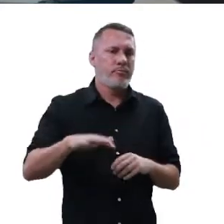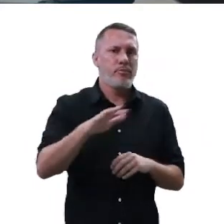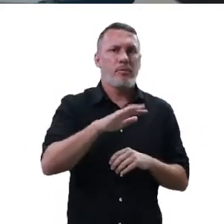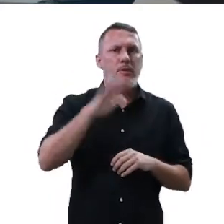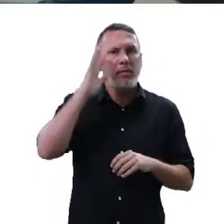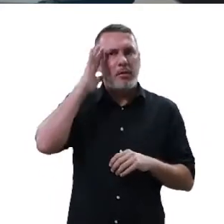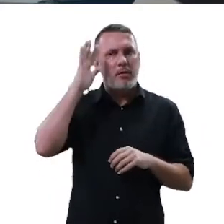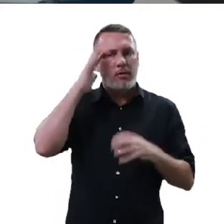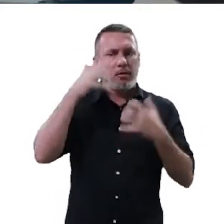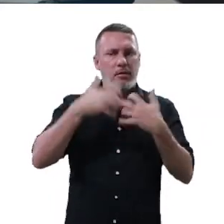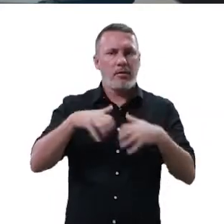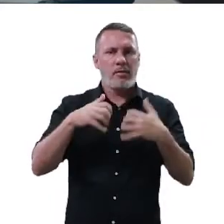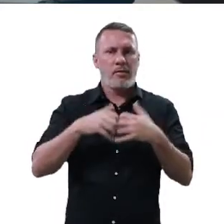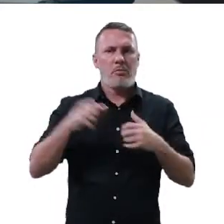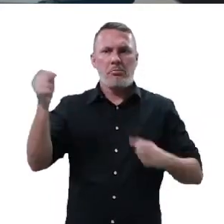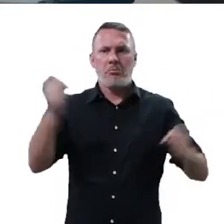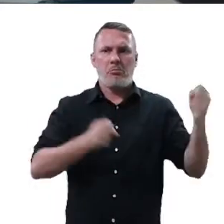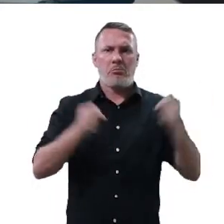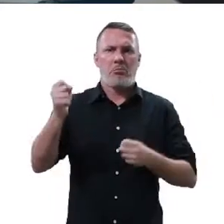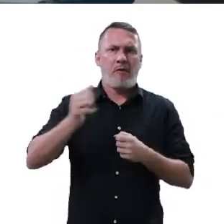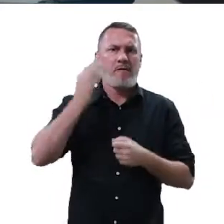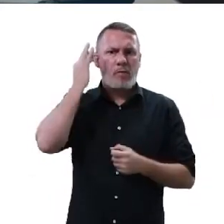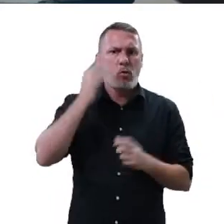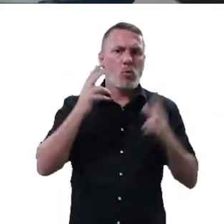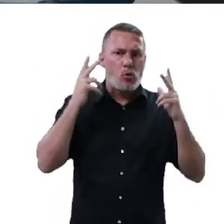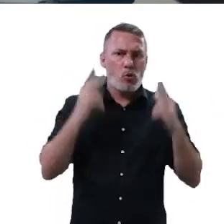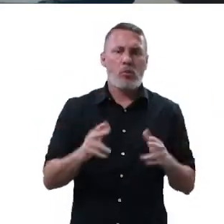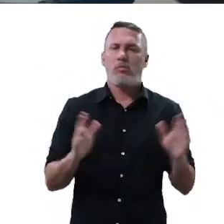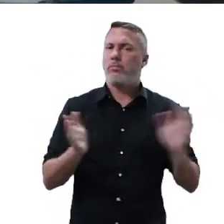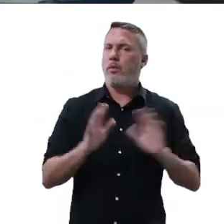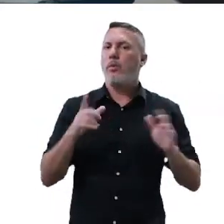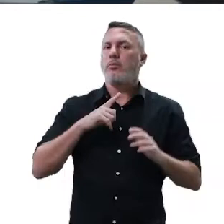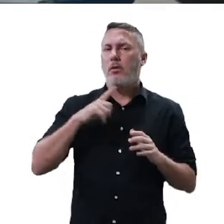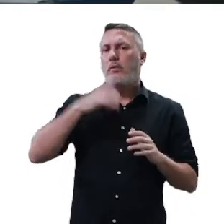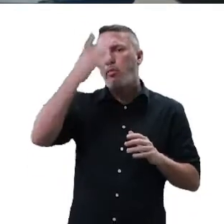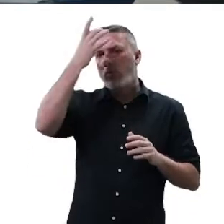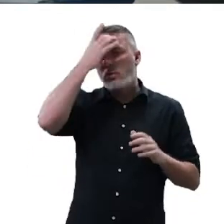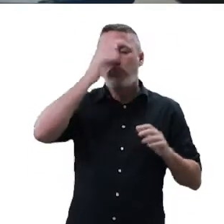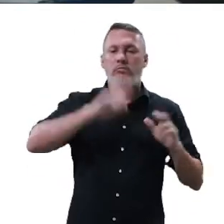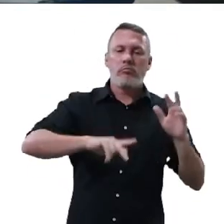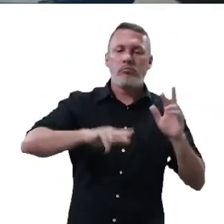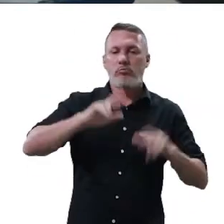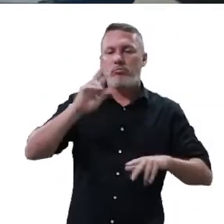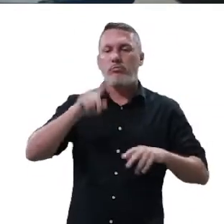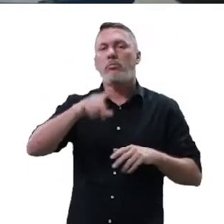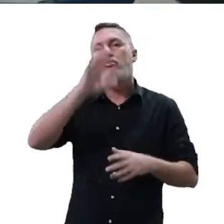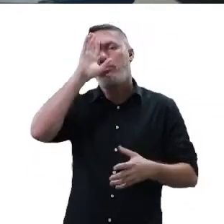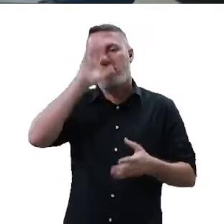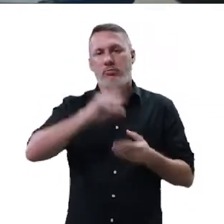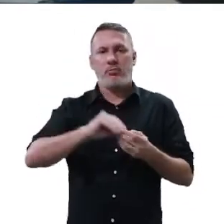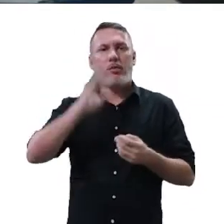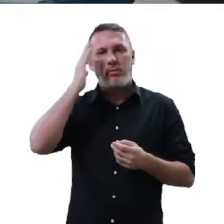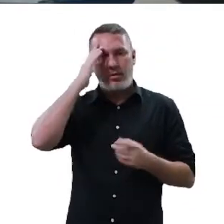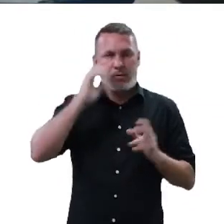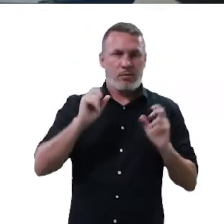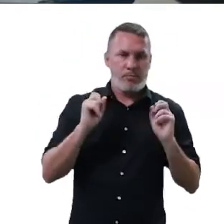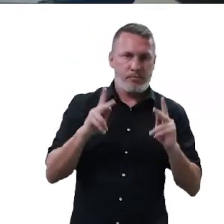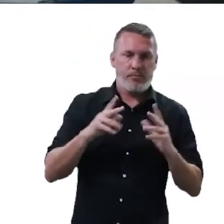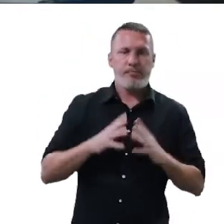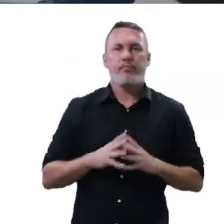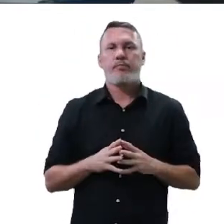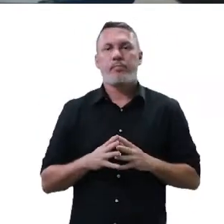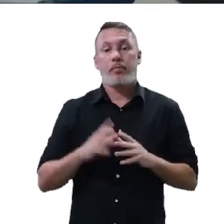pensadores. Não é colocar todo mundo junto, não. A gente vai, então, fazer uma diferenciação porque ajuda a gente